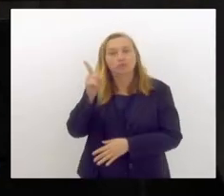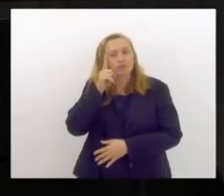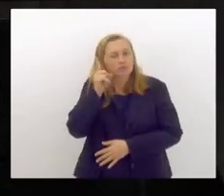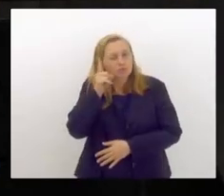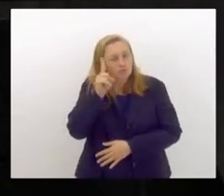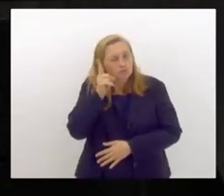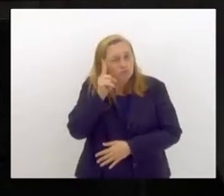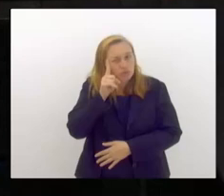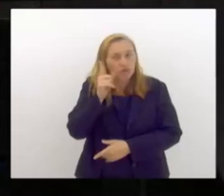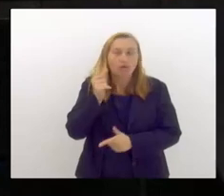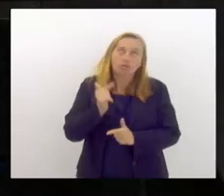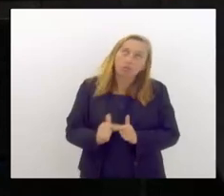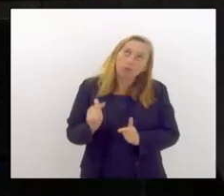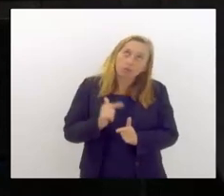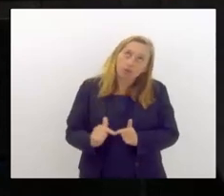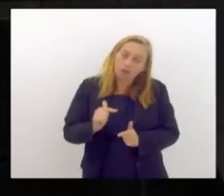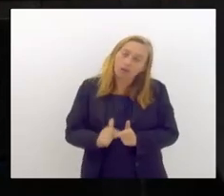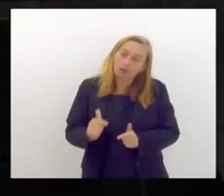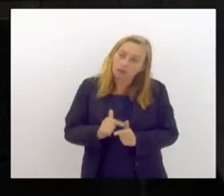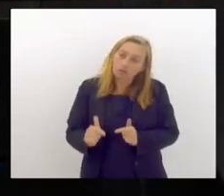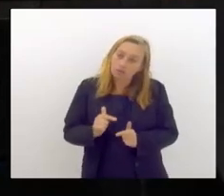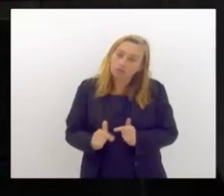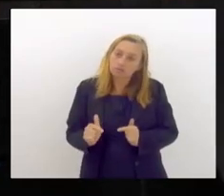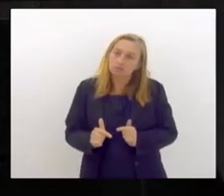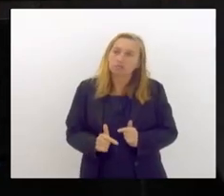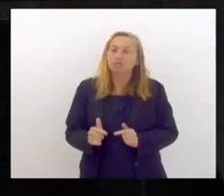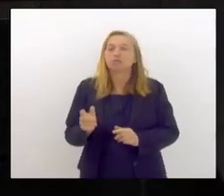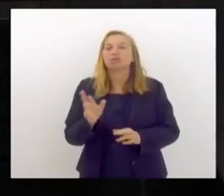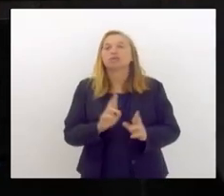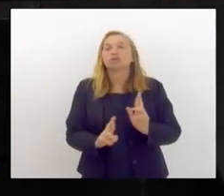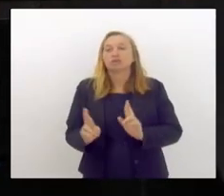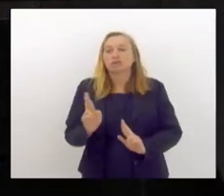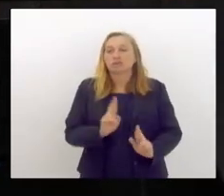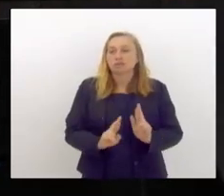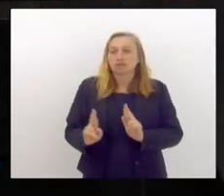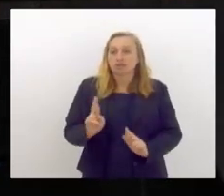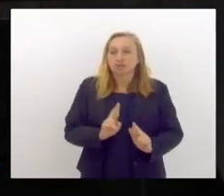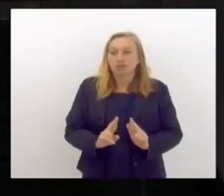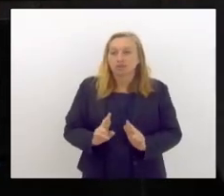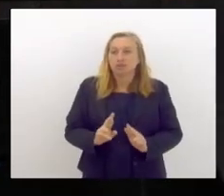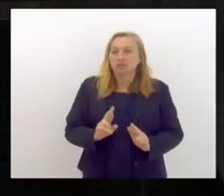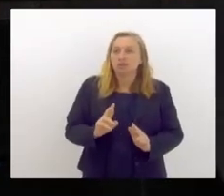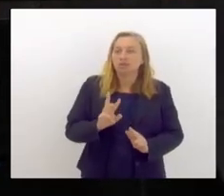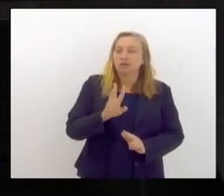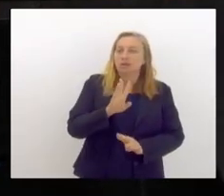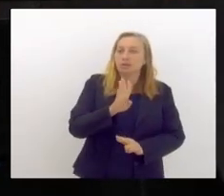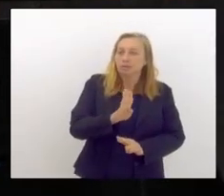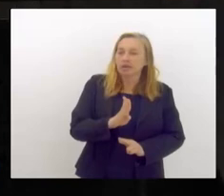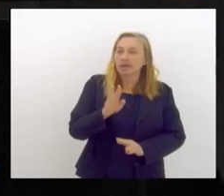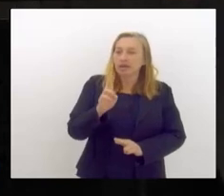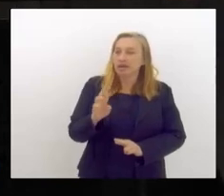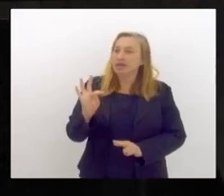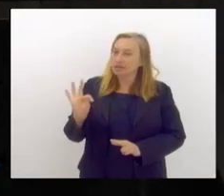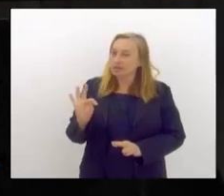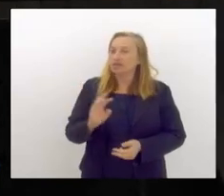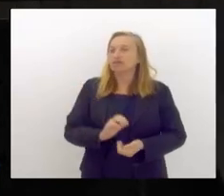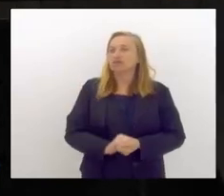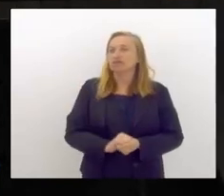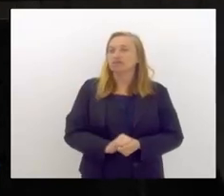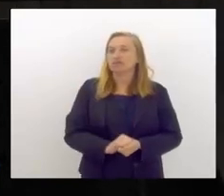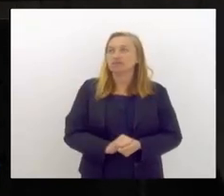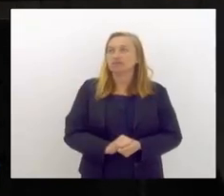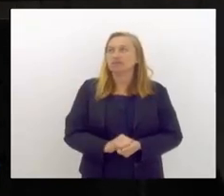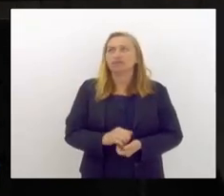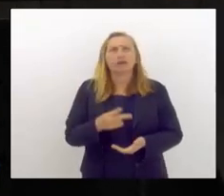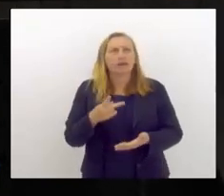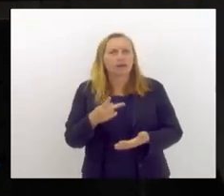dias problemas concretos com relação ao BRT, né, desde falhas